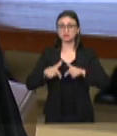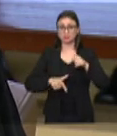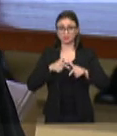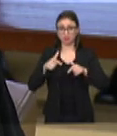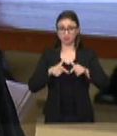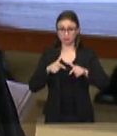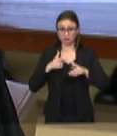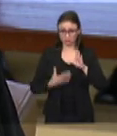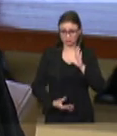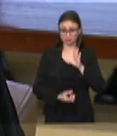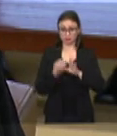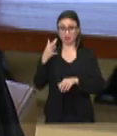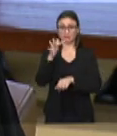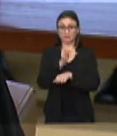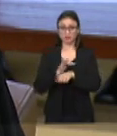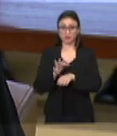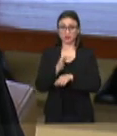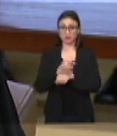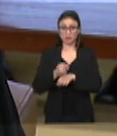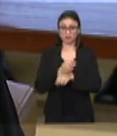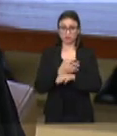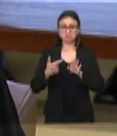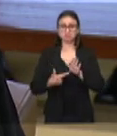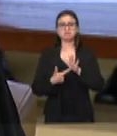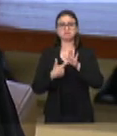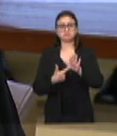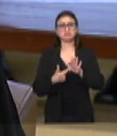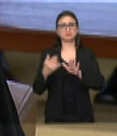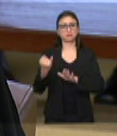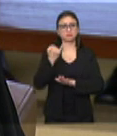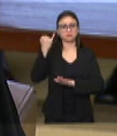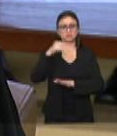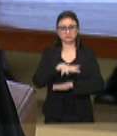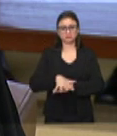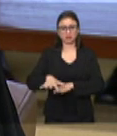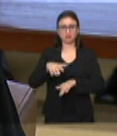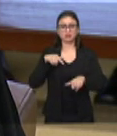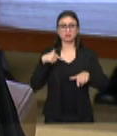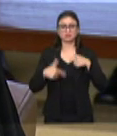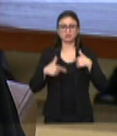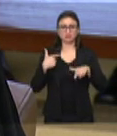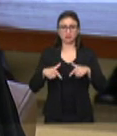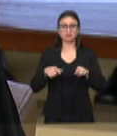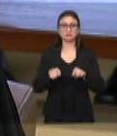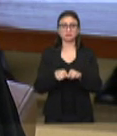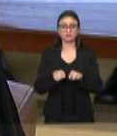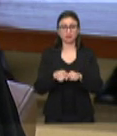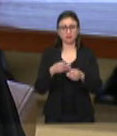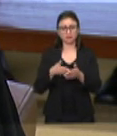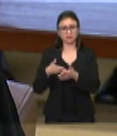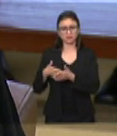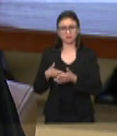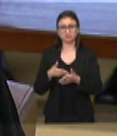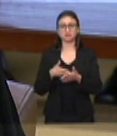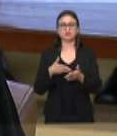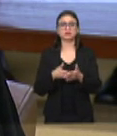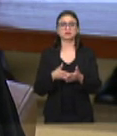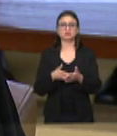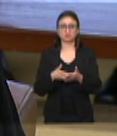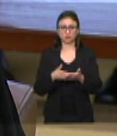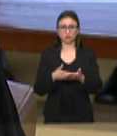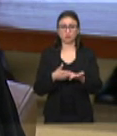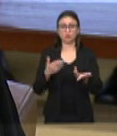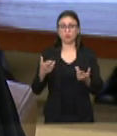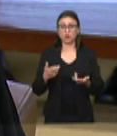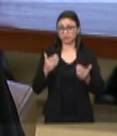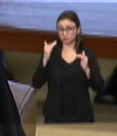de feriados efetivamente apresenta reflexos importantes no mercado de trabalho e seu exercício limitado por autoridades